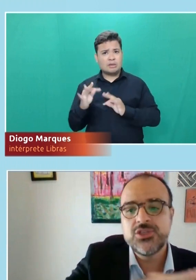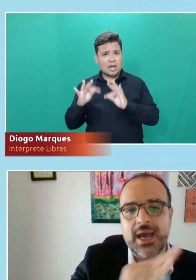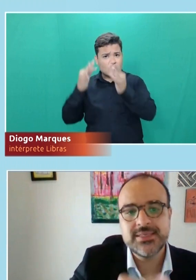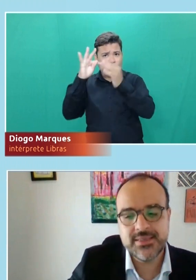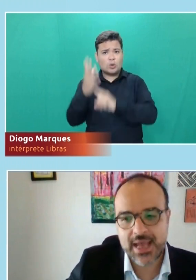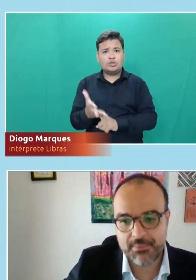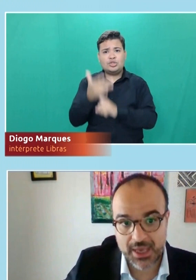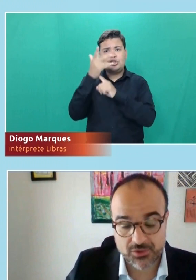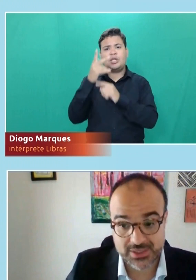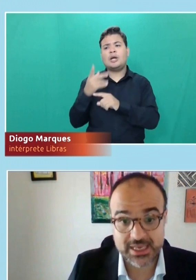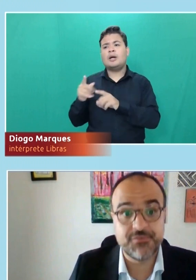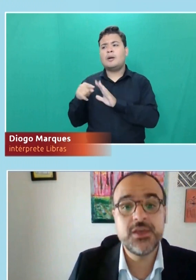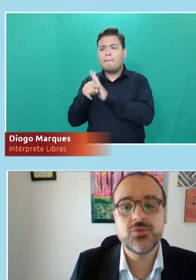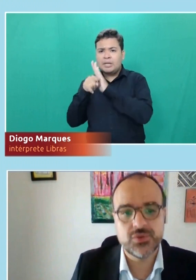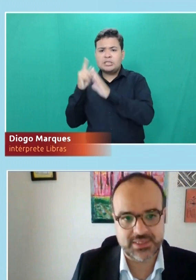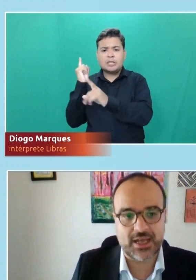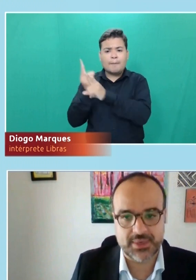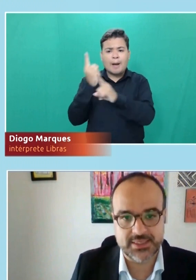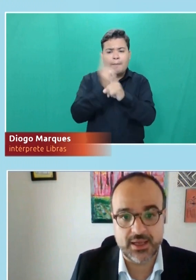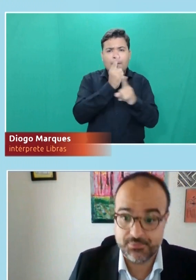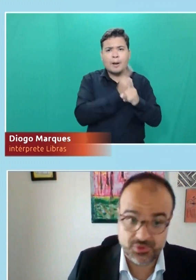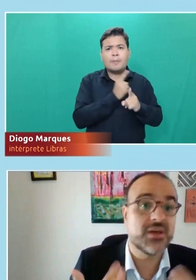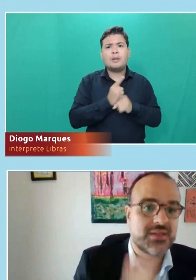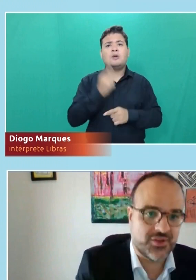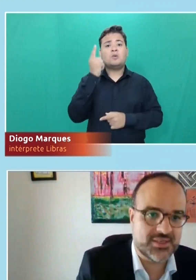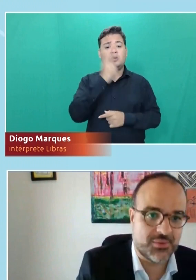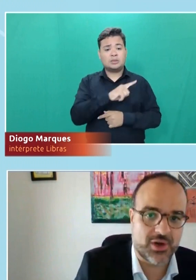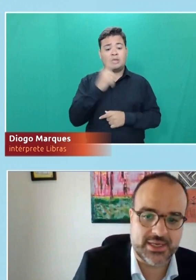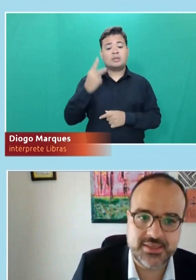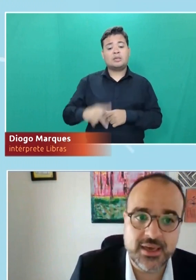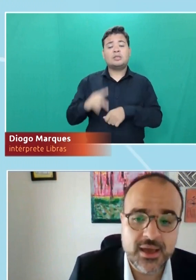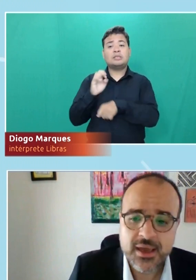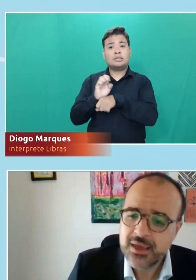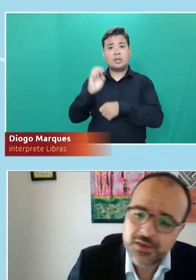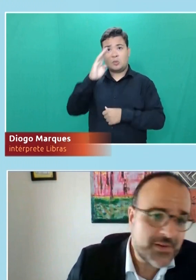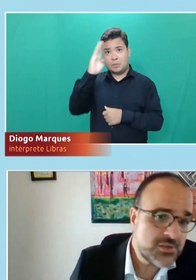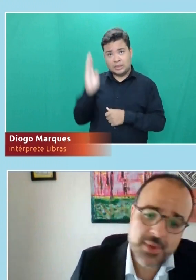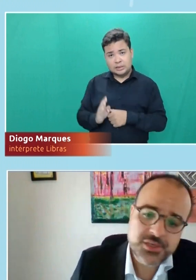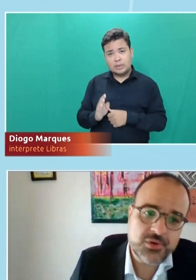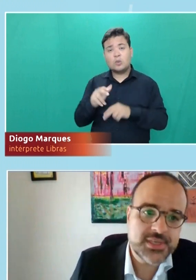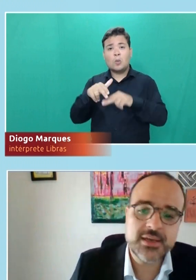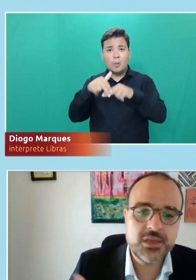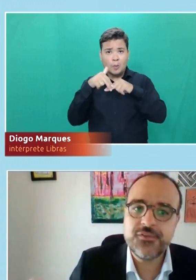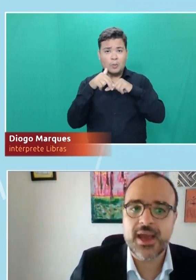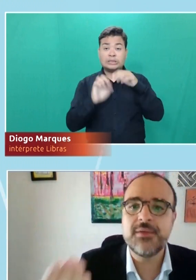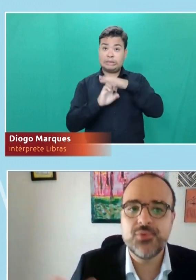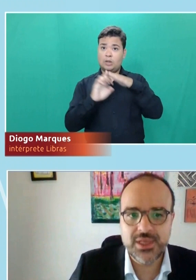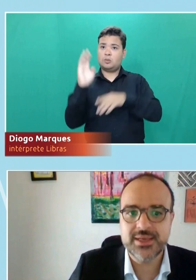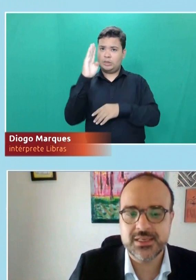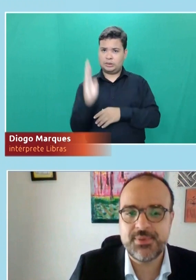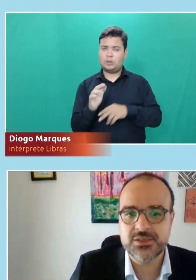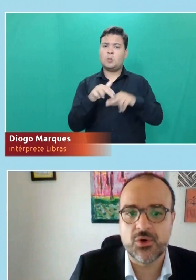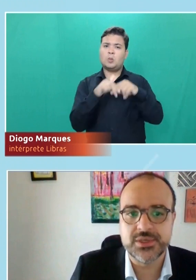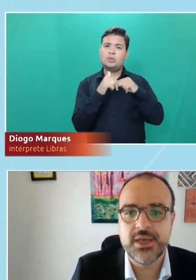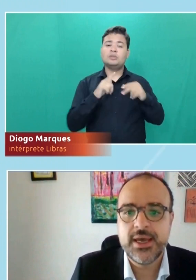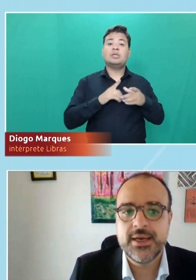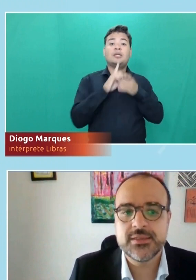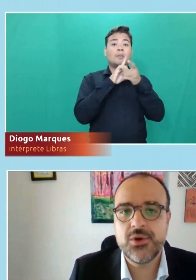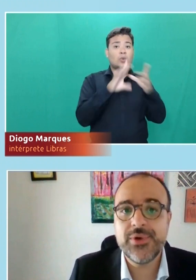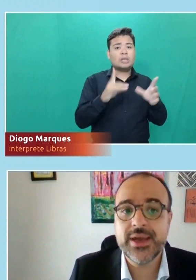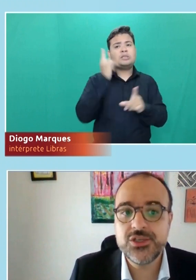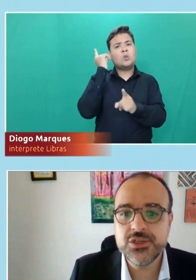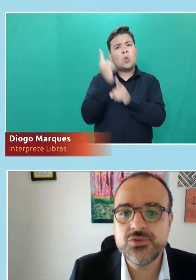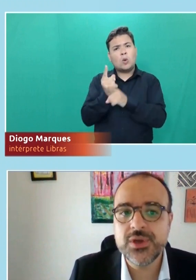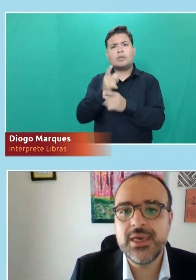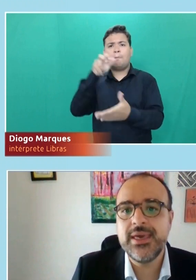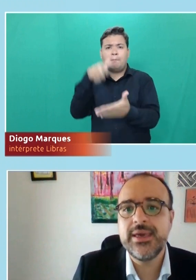informação, de rastreamento a serviço do Estado brasileiro e, portanto, da nossa democracia, que facilmente consegue identificar e punir essas pessoas.